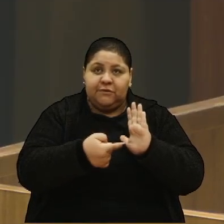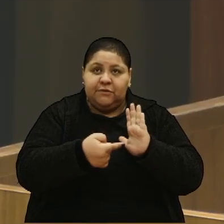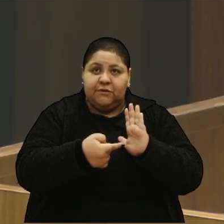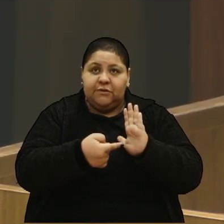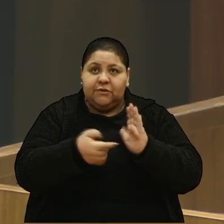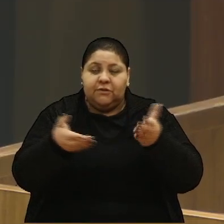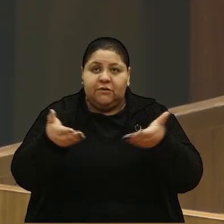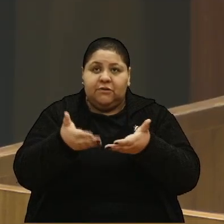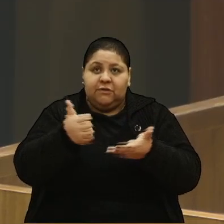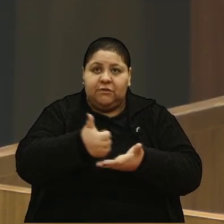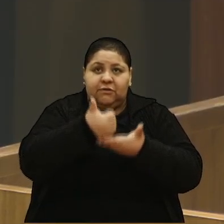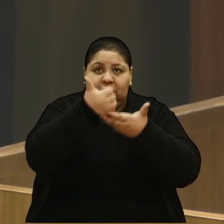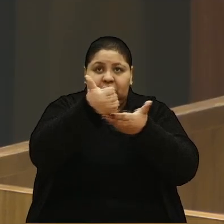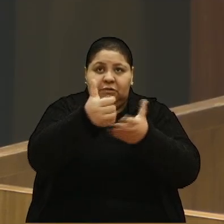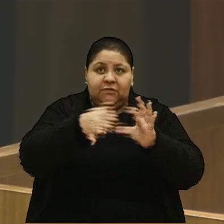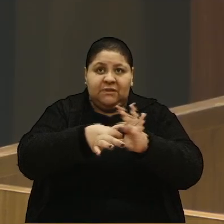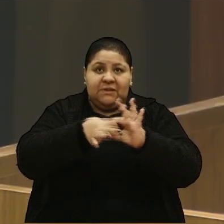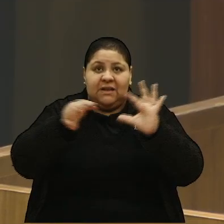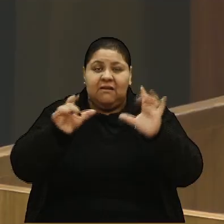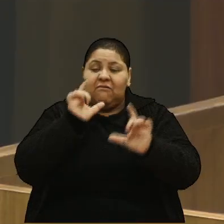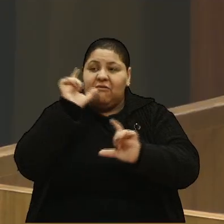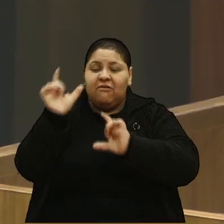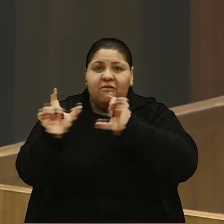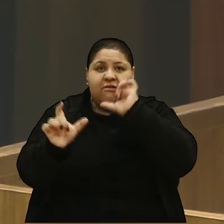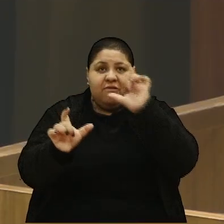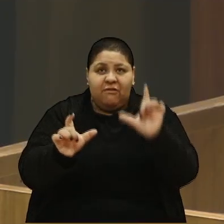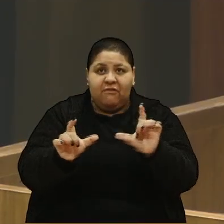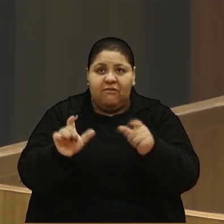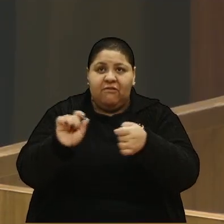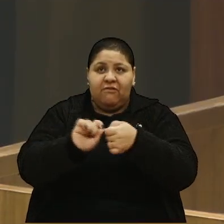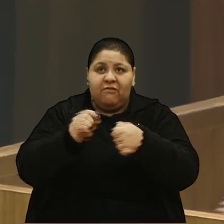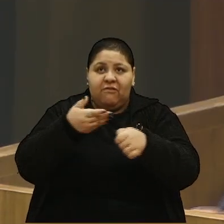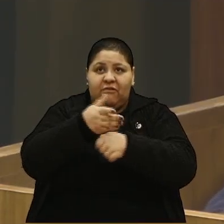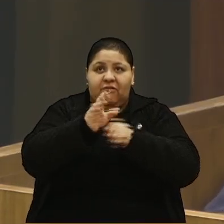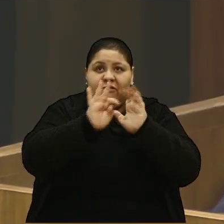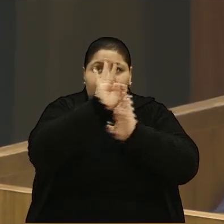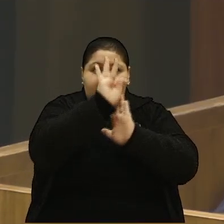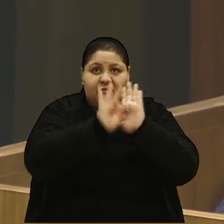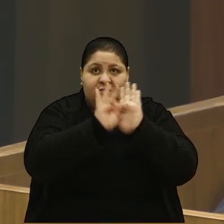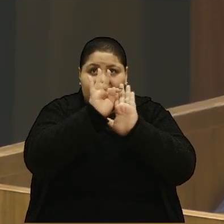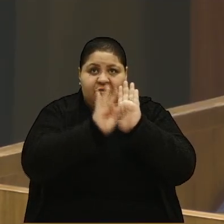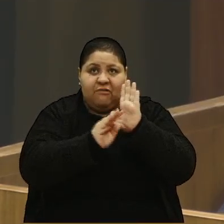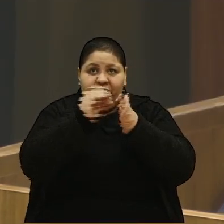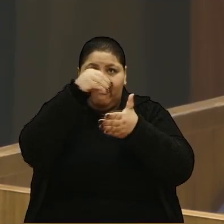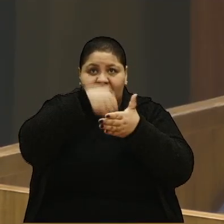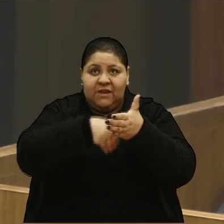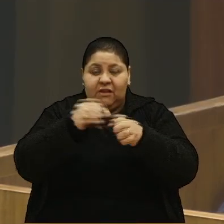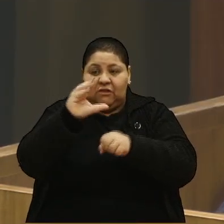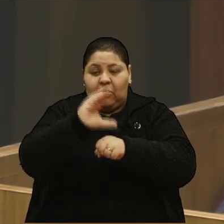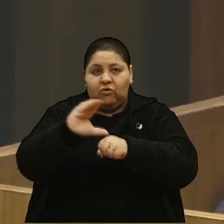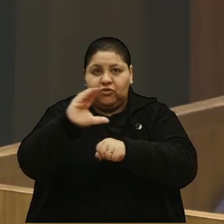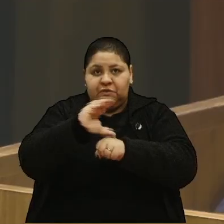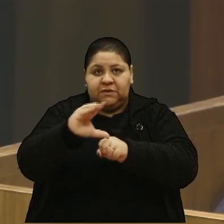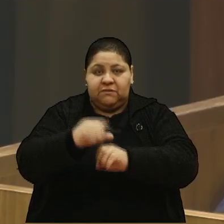estar amparada na livre expressão, presente no texto constitucional.